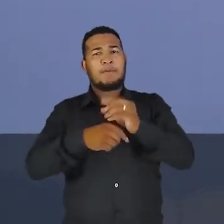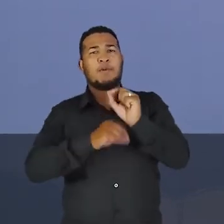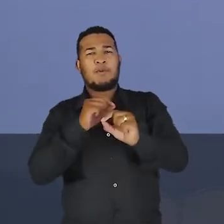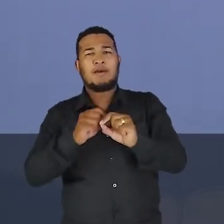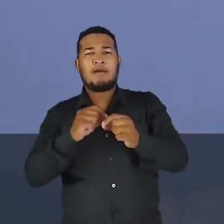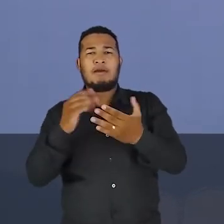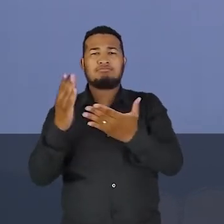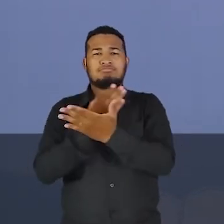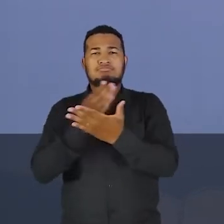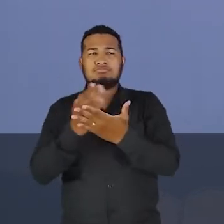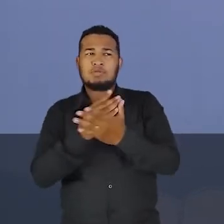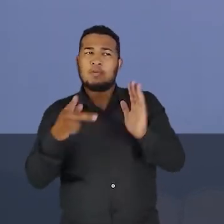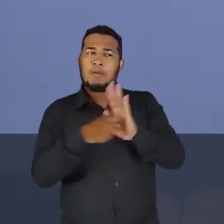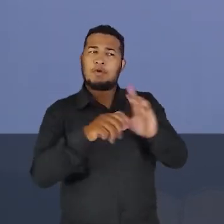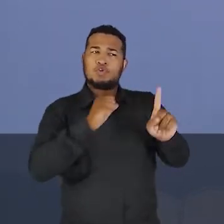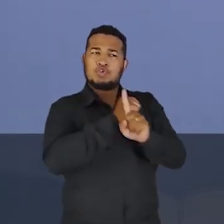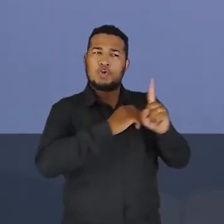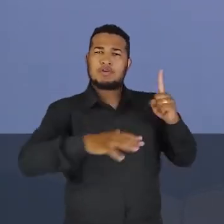sociedade vem